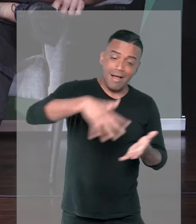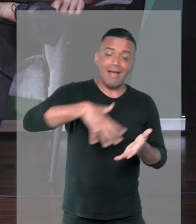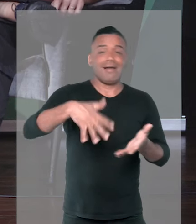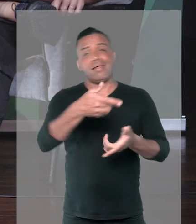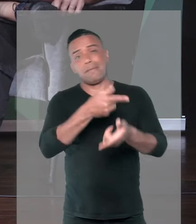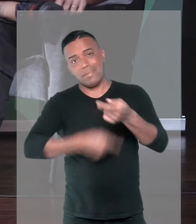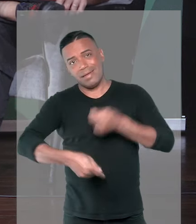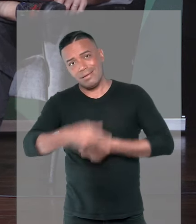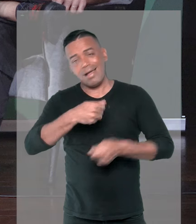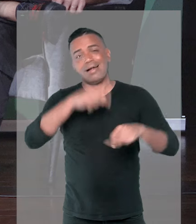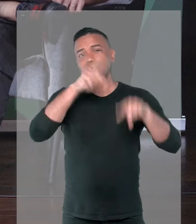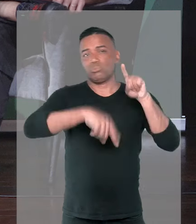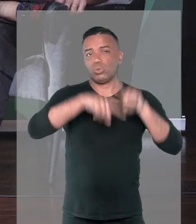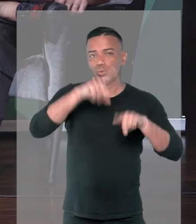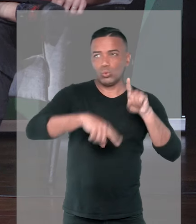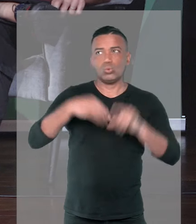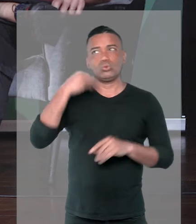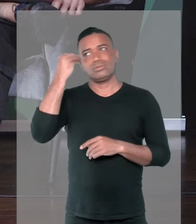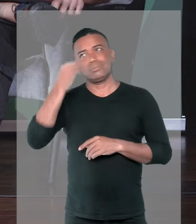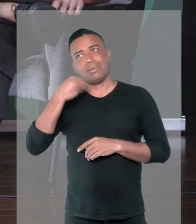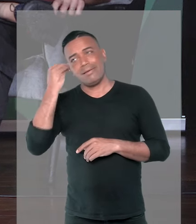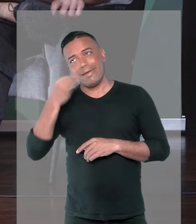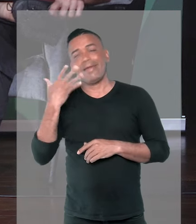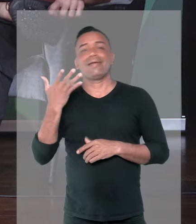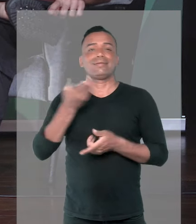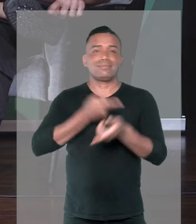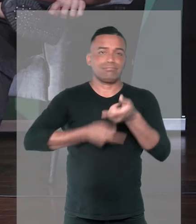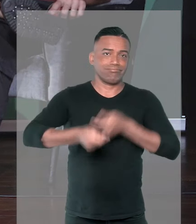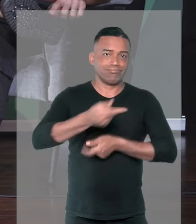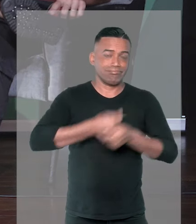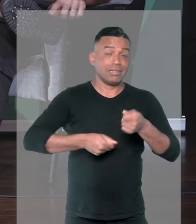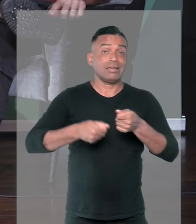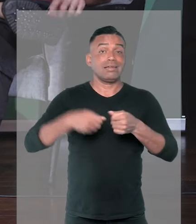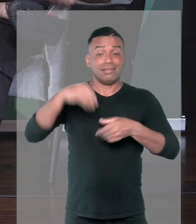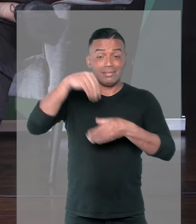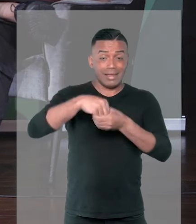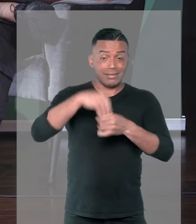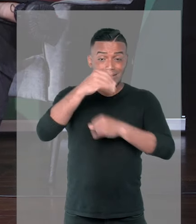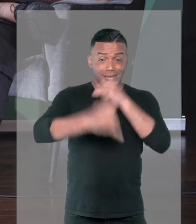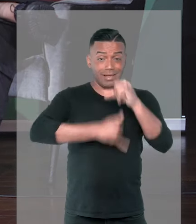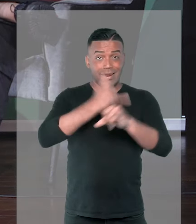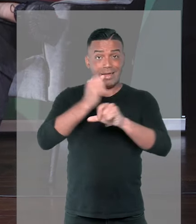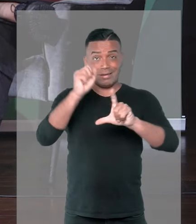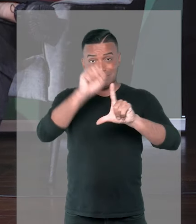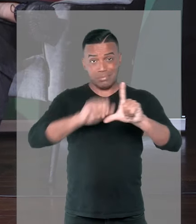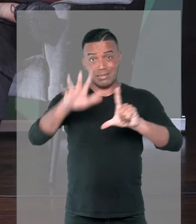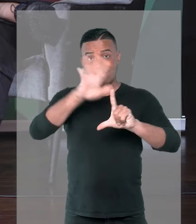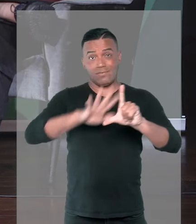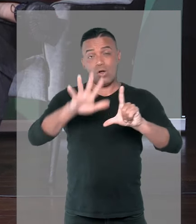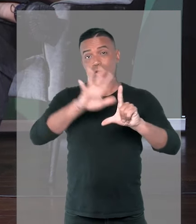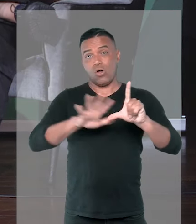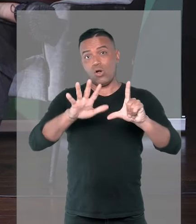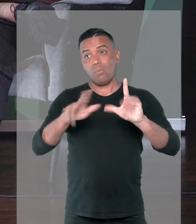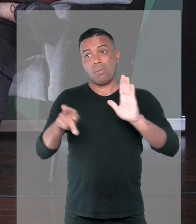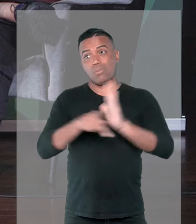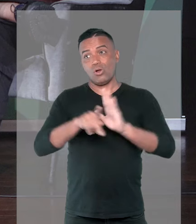produtos de serviços de experiências e Negócios em plataformas negócios que são sustentados por